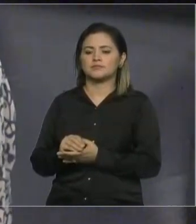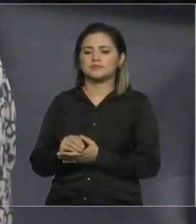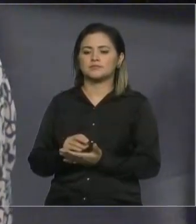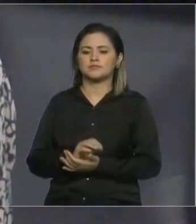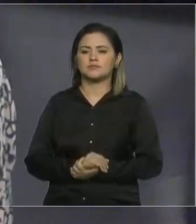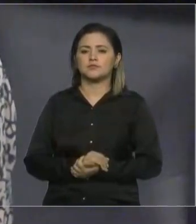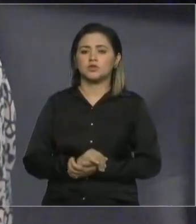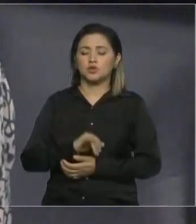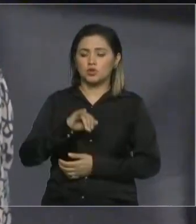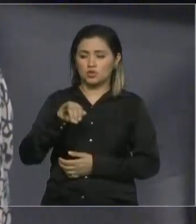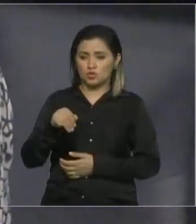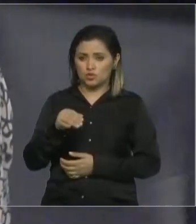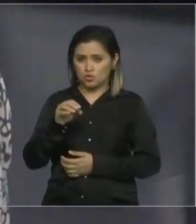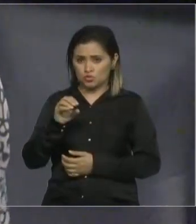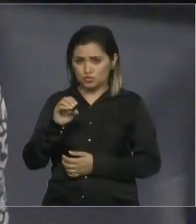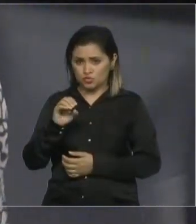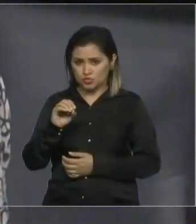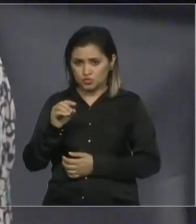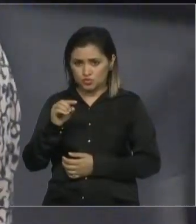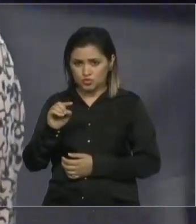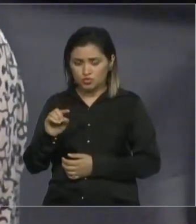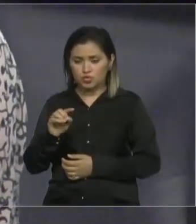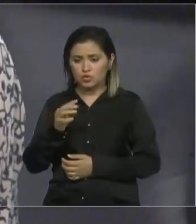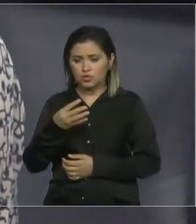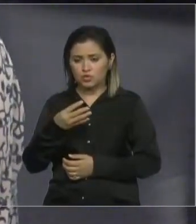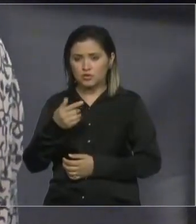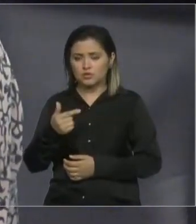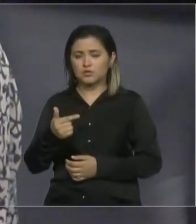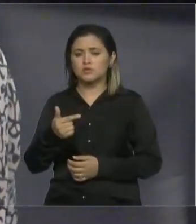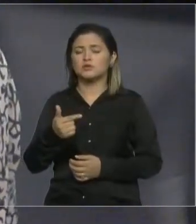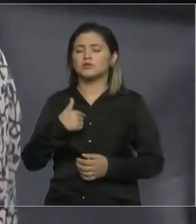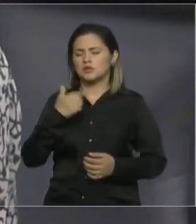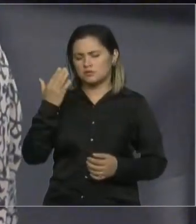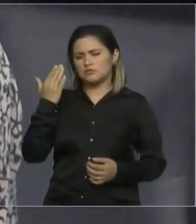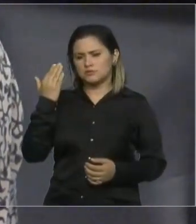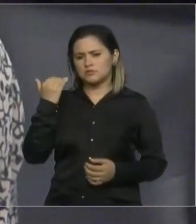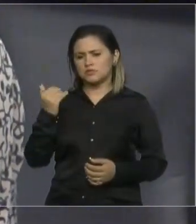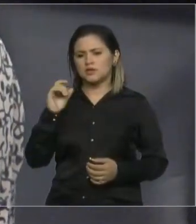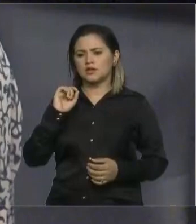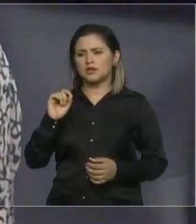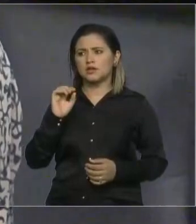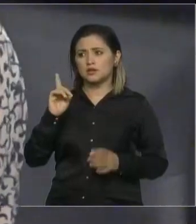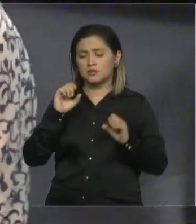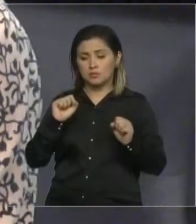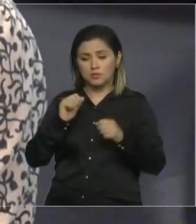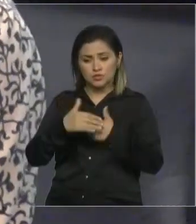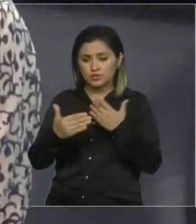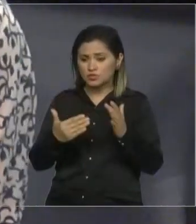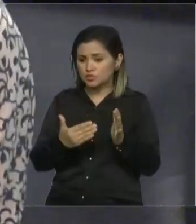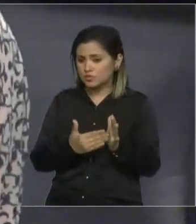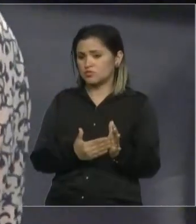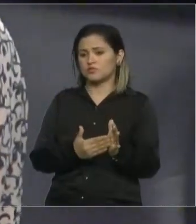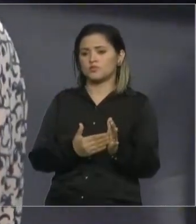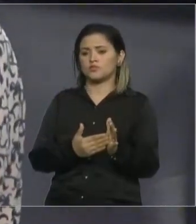Jó 42, né, bem sei que tudo podes, e nenhum dos teus planos pode ser impedido, a prova de que nenhum dos planos de Deus pode